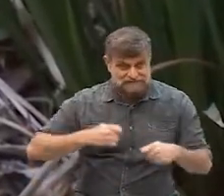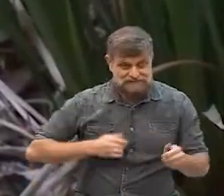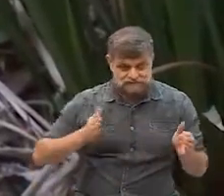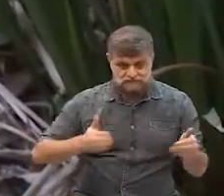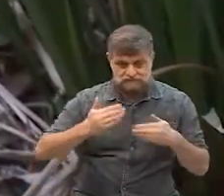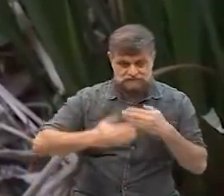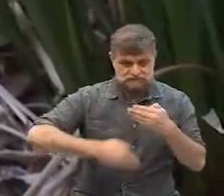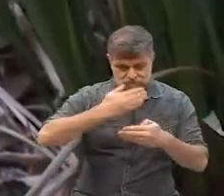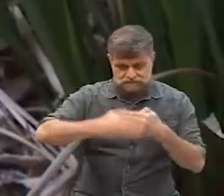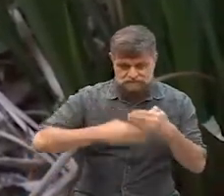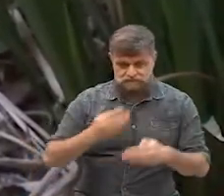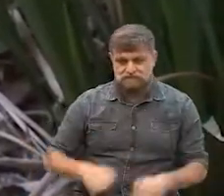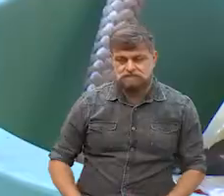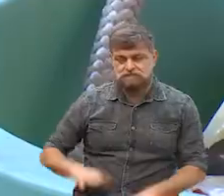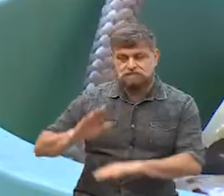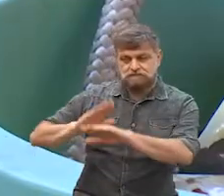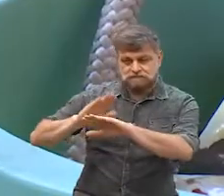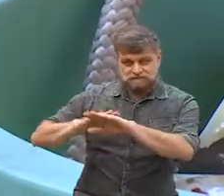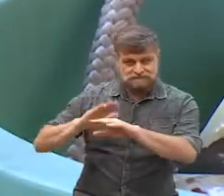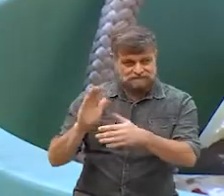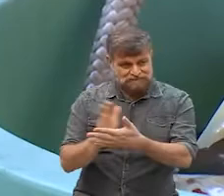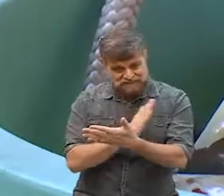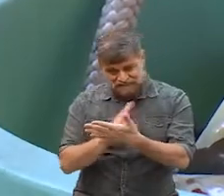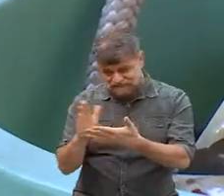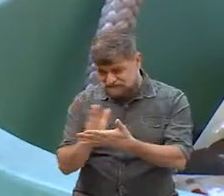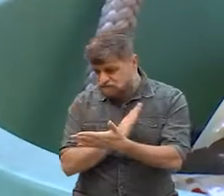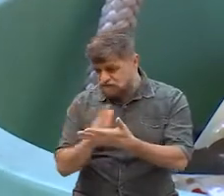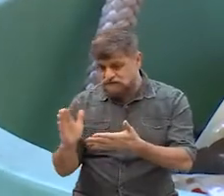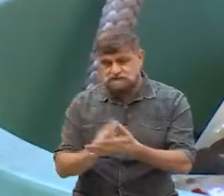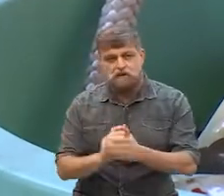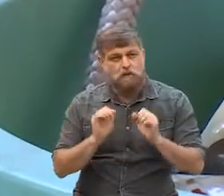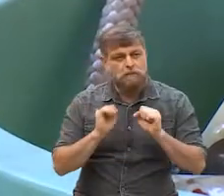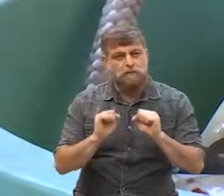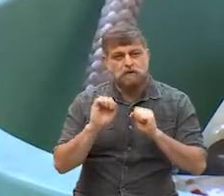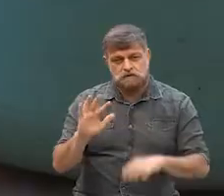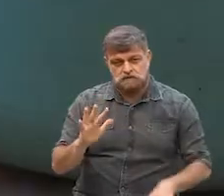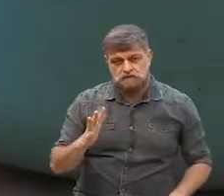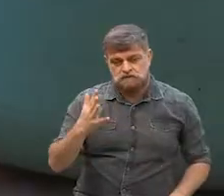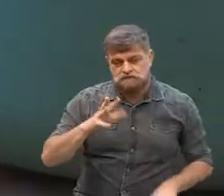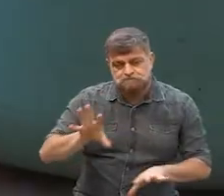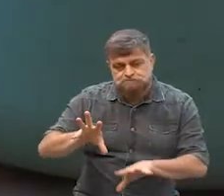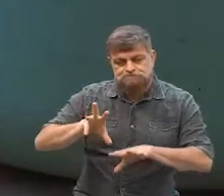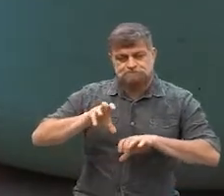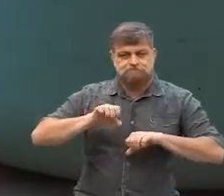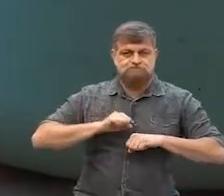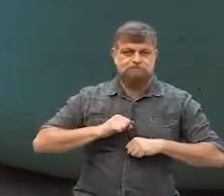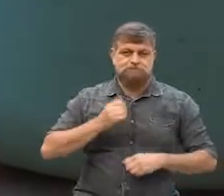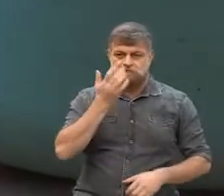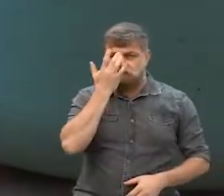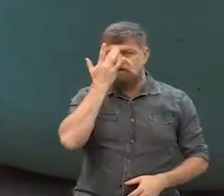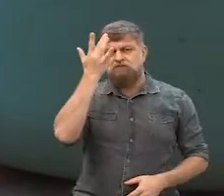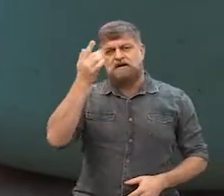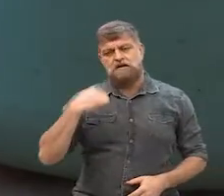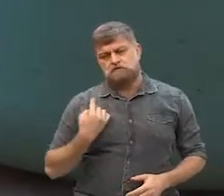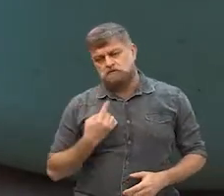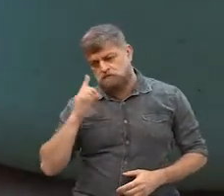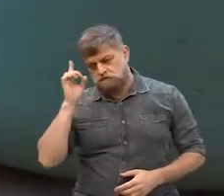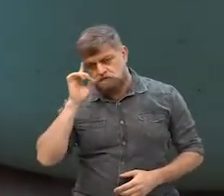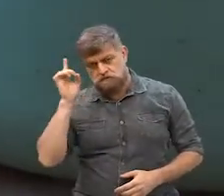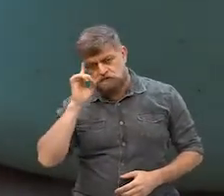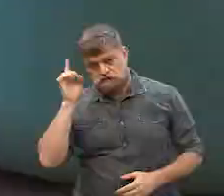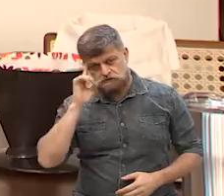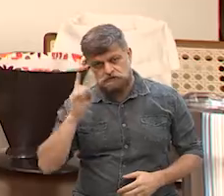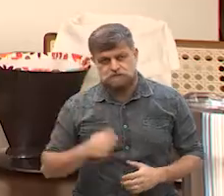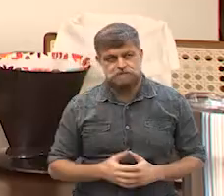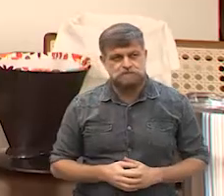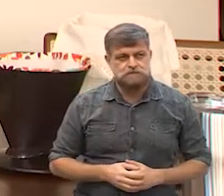a administradora diz que a separação é algo que pode ser incorporado facilmente no dia a dia de todos